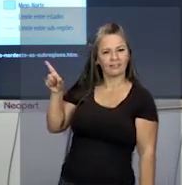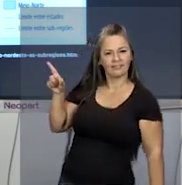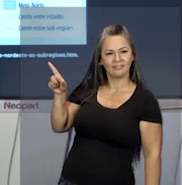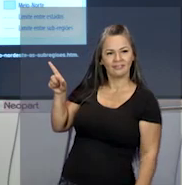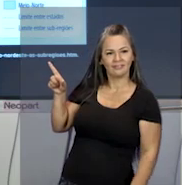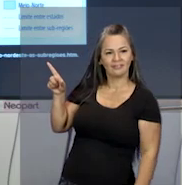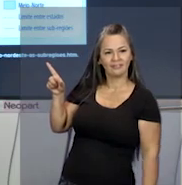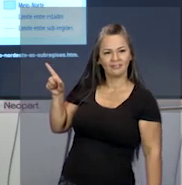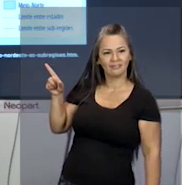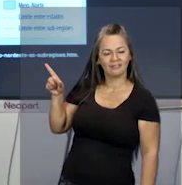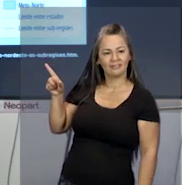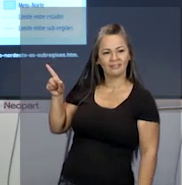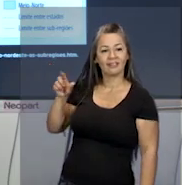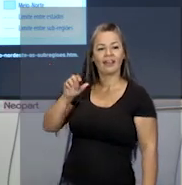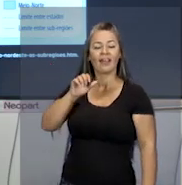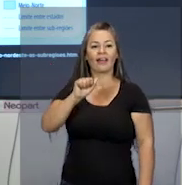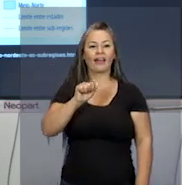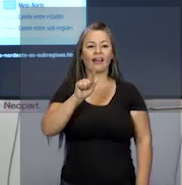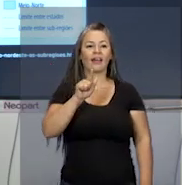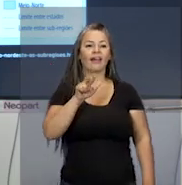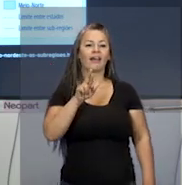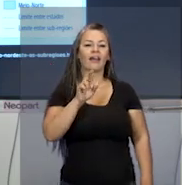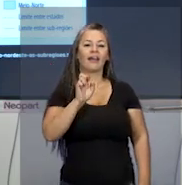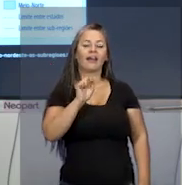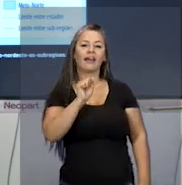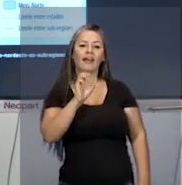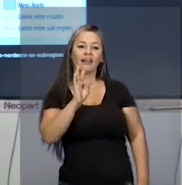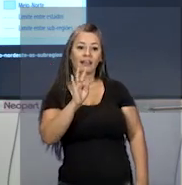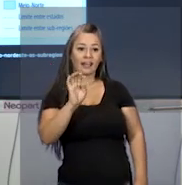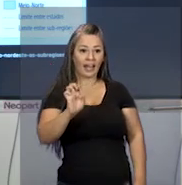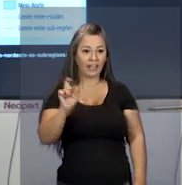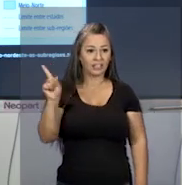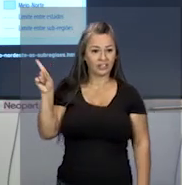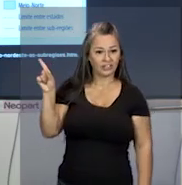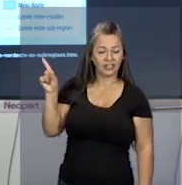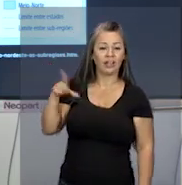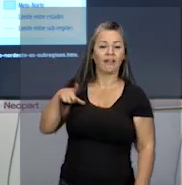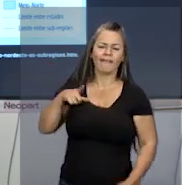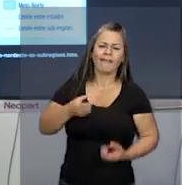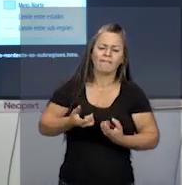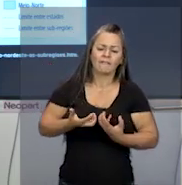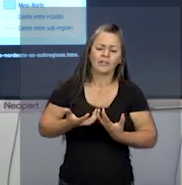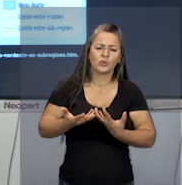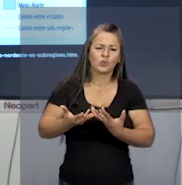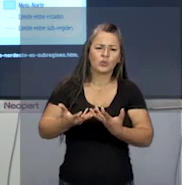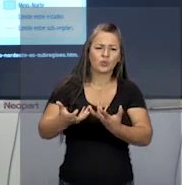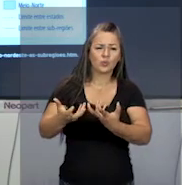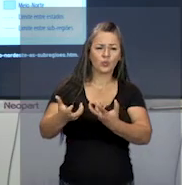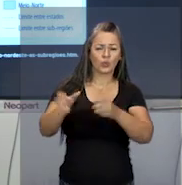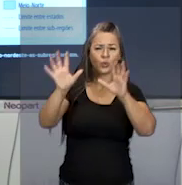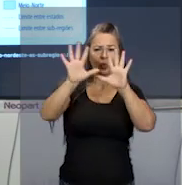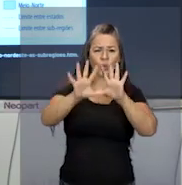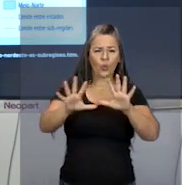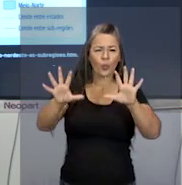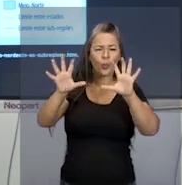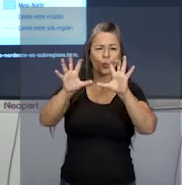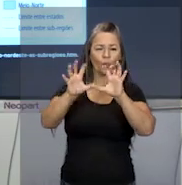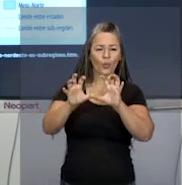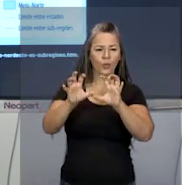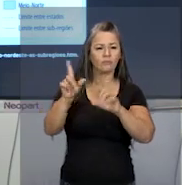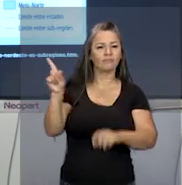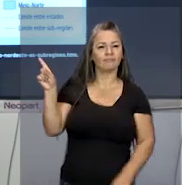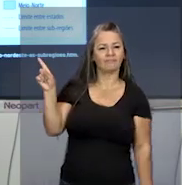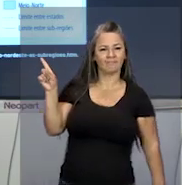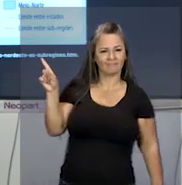agreste, que aí já está na transição entre uma vegetação mais seca e um clima mais seco para uma transição que no